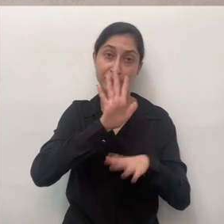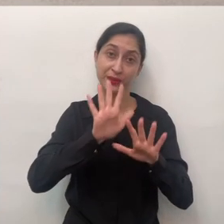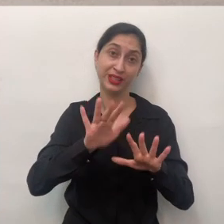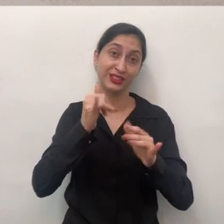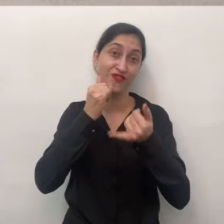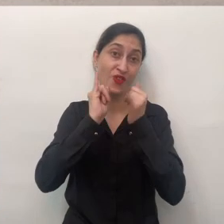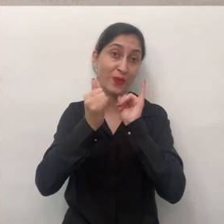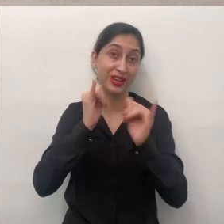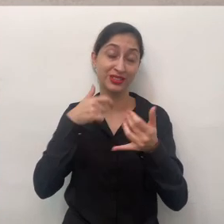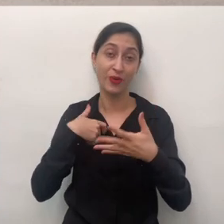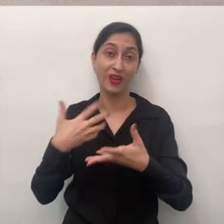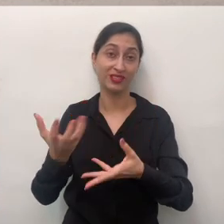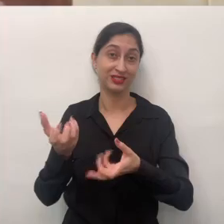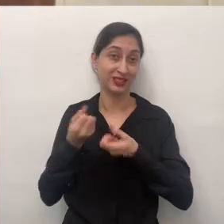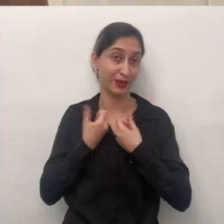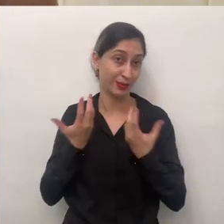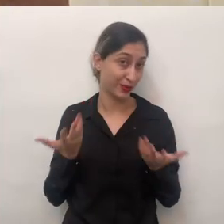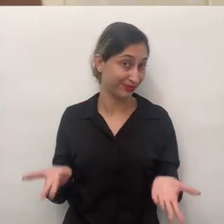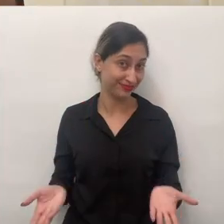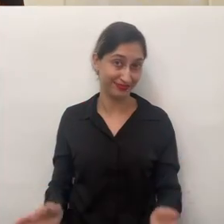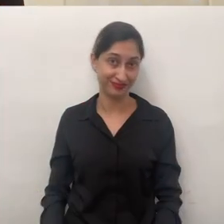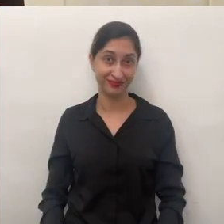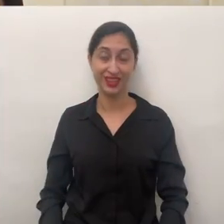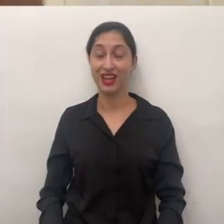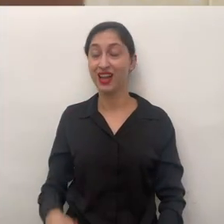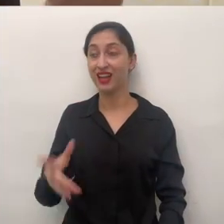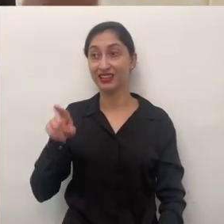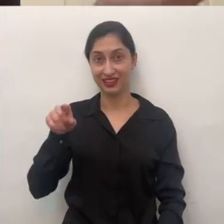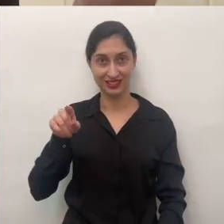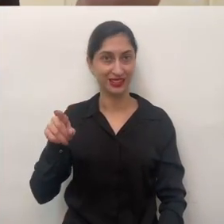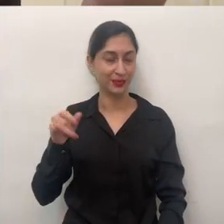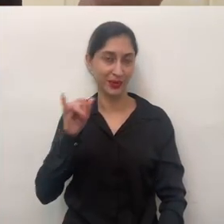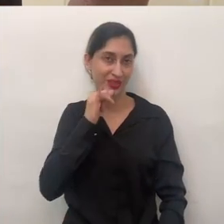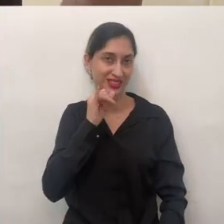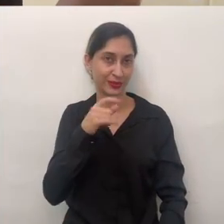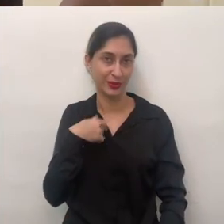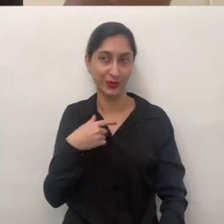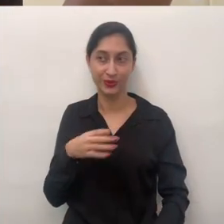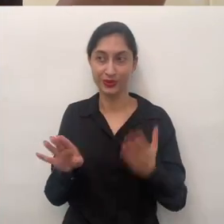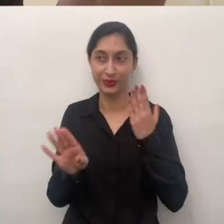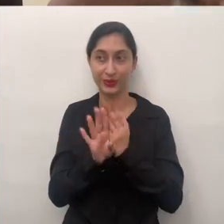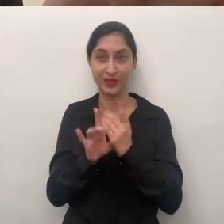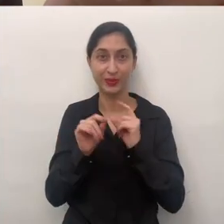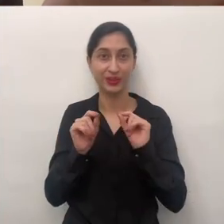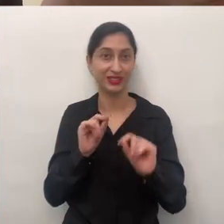as informações escapam. E o que escapou